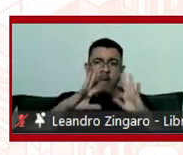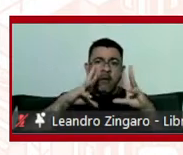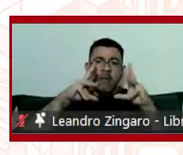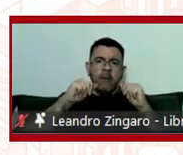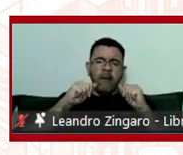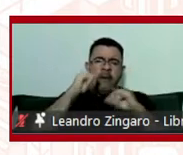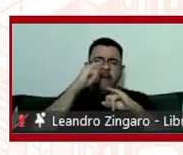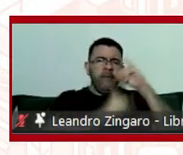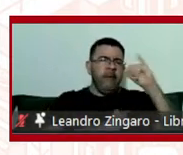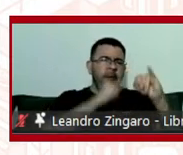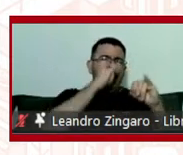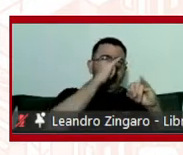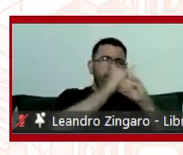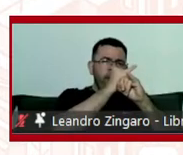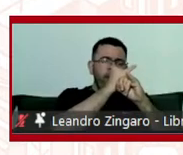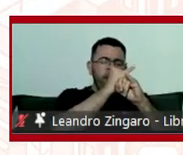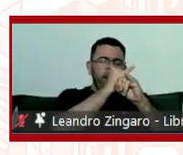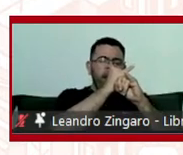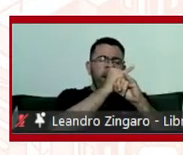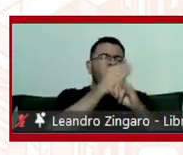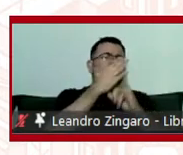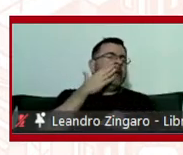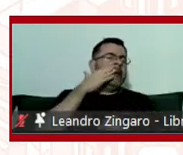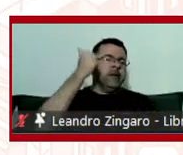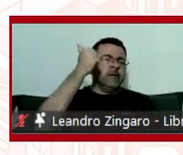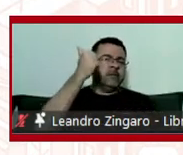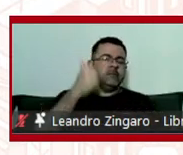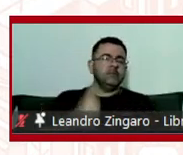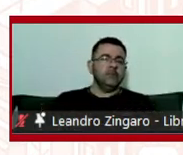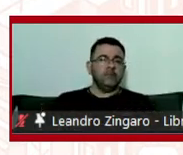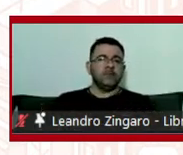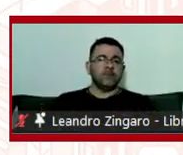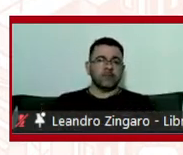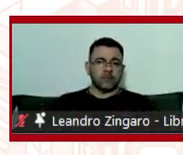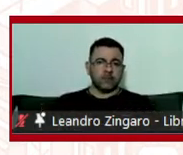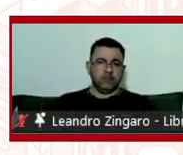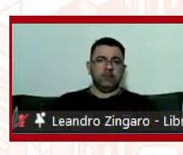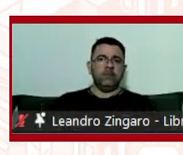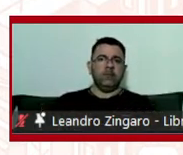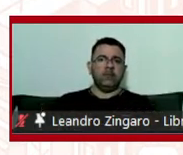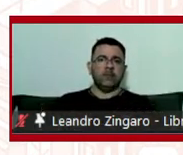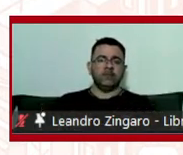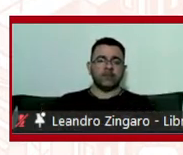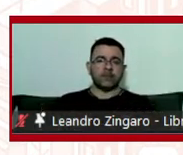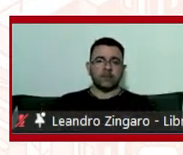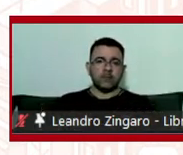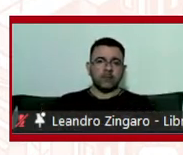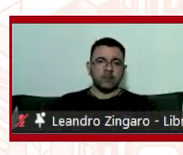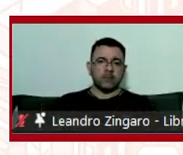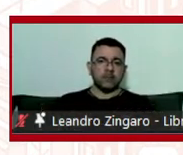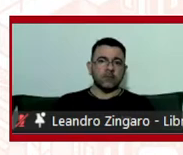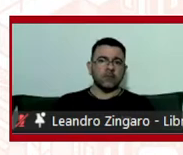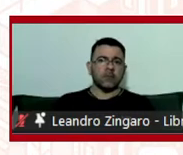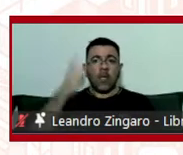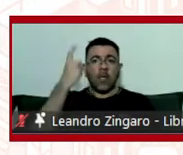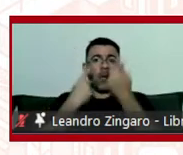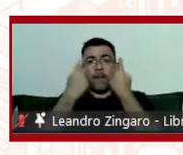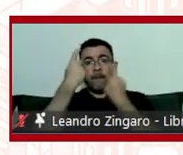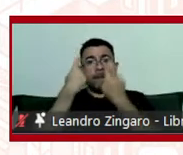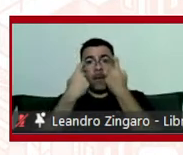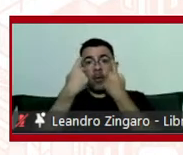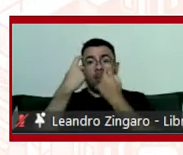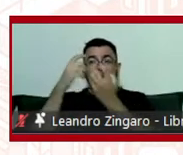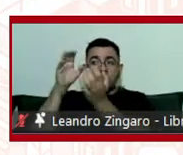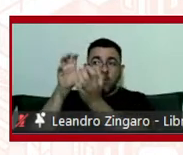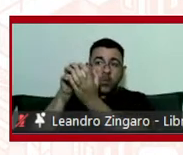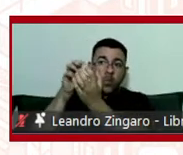eh como aqui é feito perfeito Prefeito E aí turma vocês verem a preocupação do Gol Recife que ele é integral por